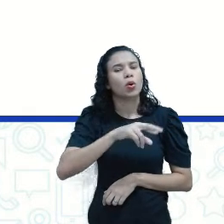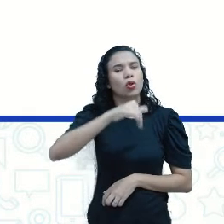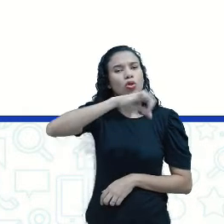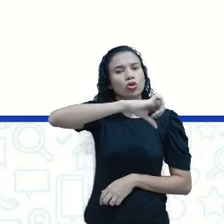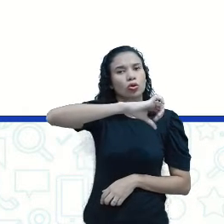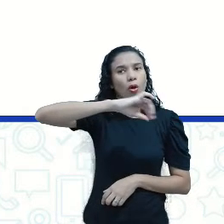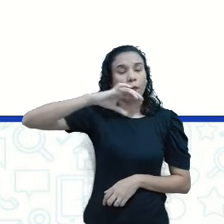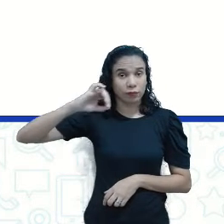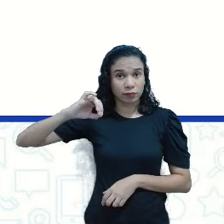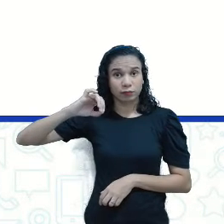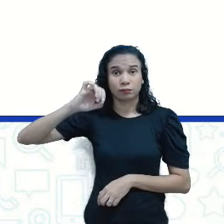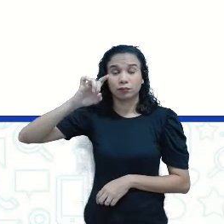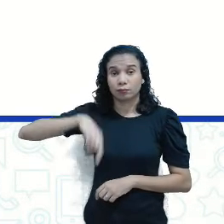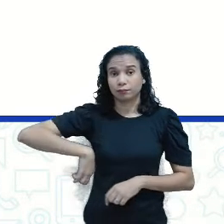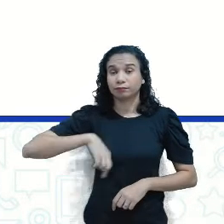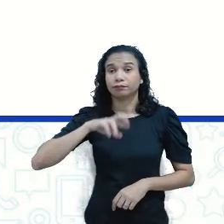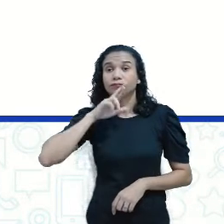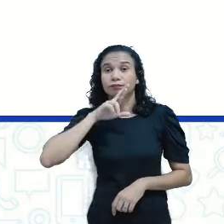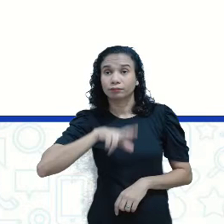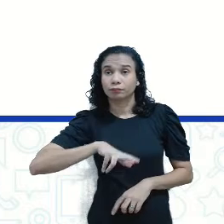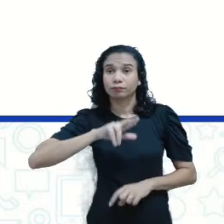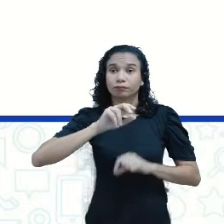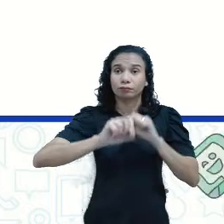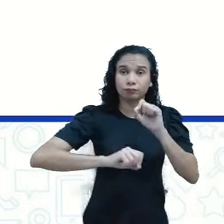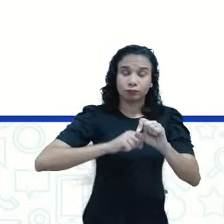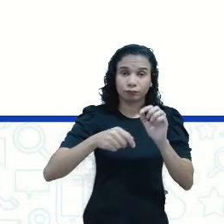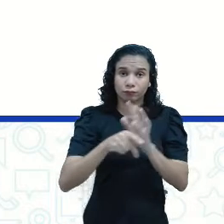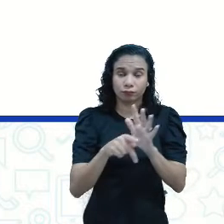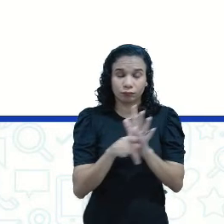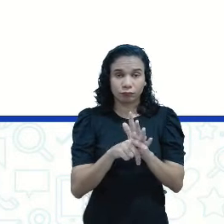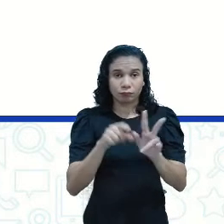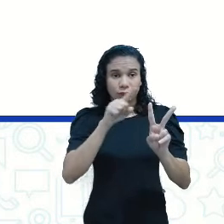900? Isso vai dar igual a o número